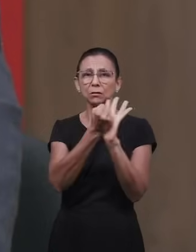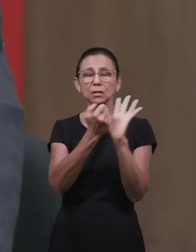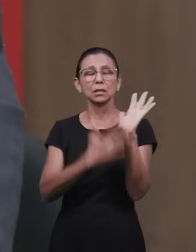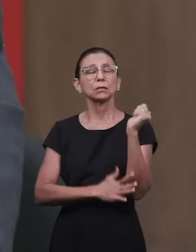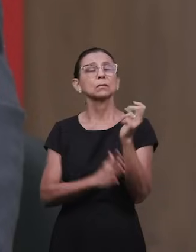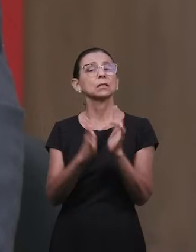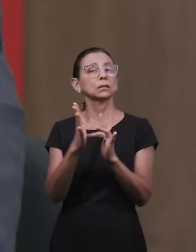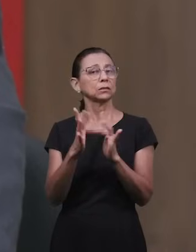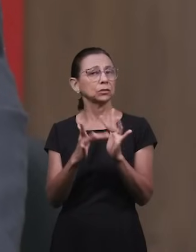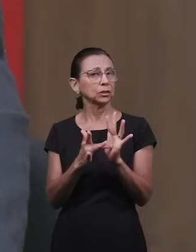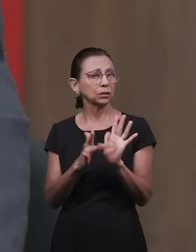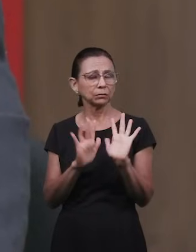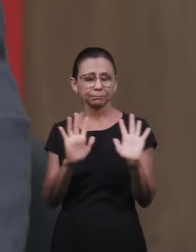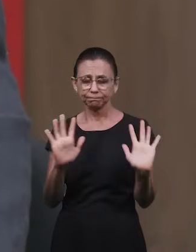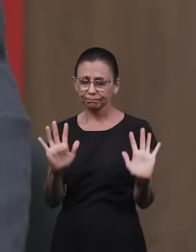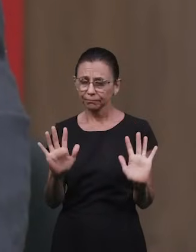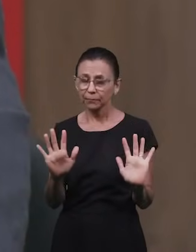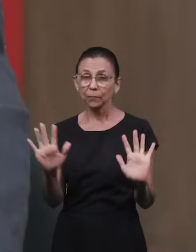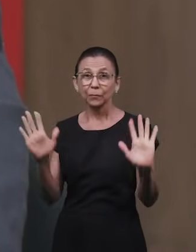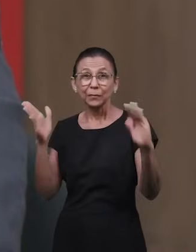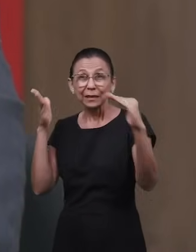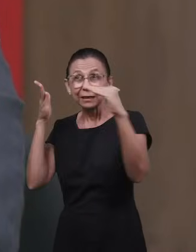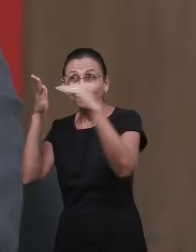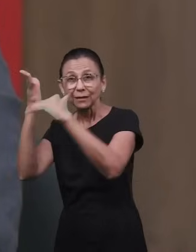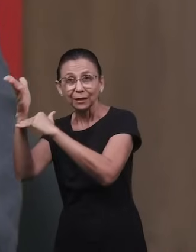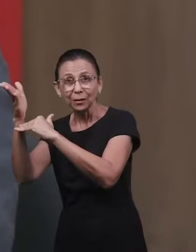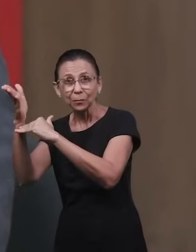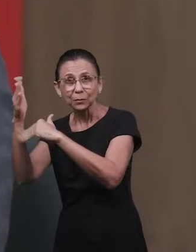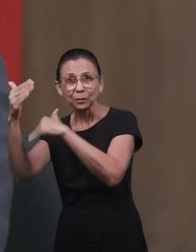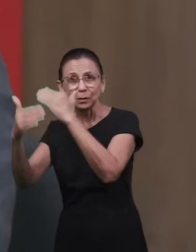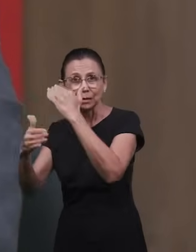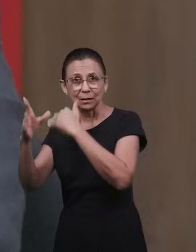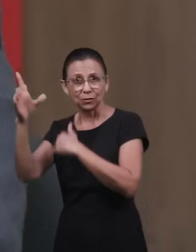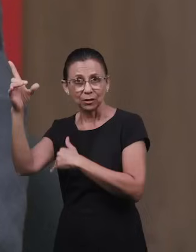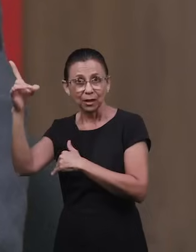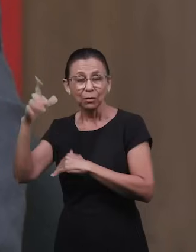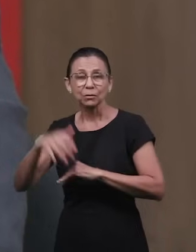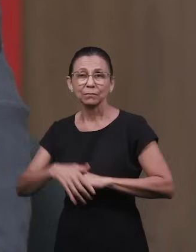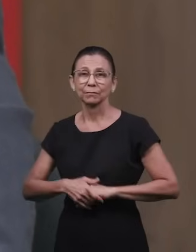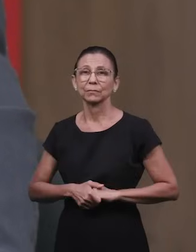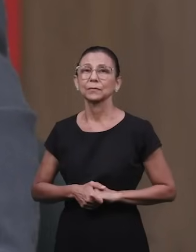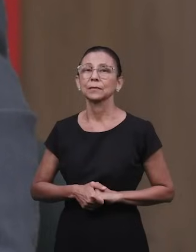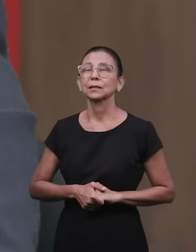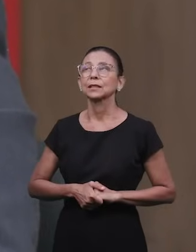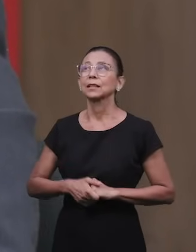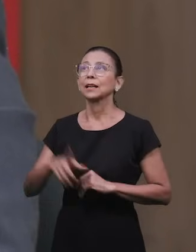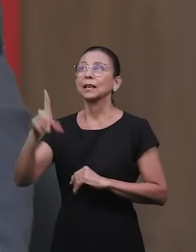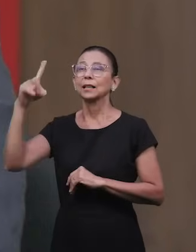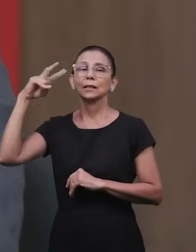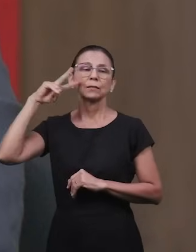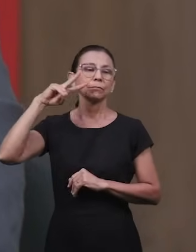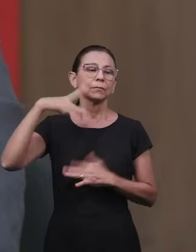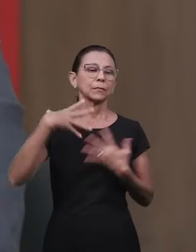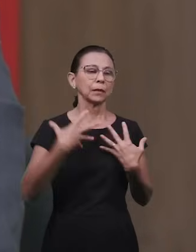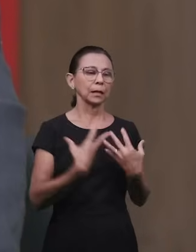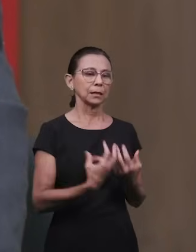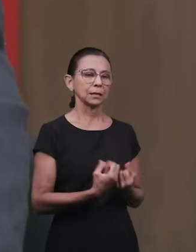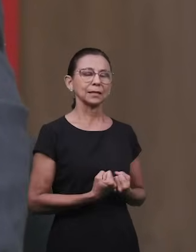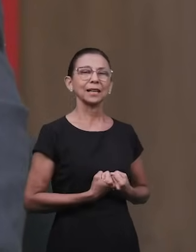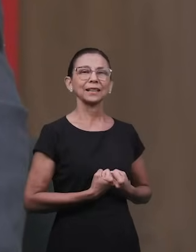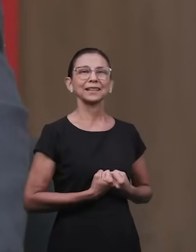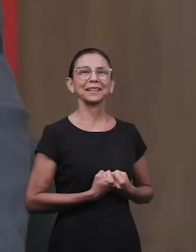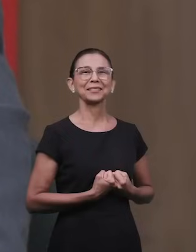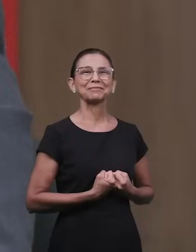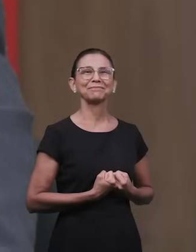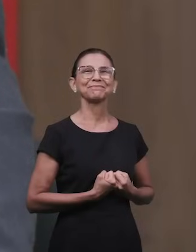Jesus. presença do Senhor pelo sangue de Jesus. Maravilha. Amém. E quando nós entramos na presença de Deus pelo sangue de Jesus, Ele nos aceita.